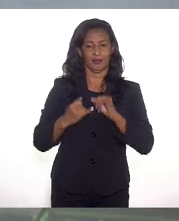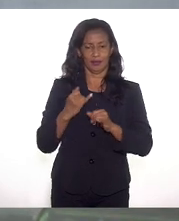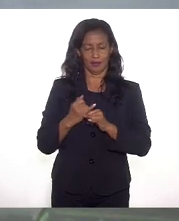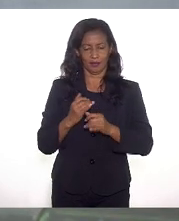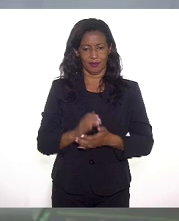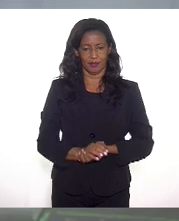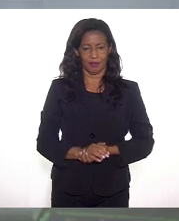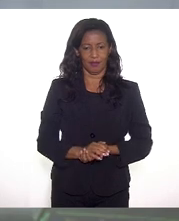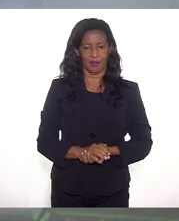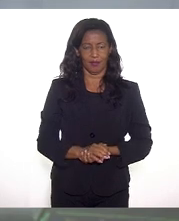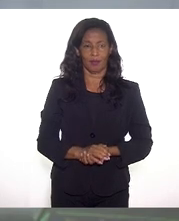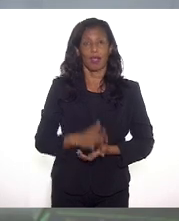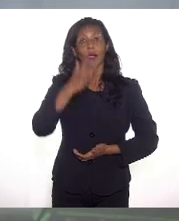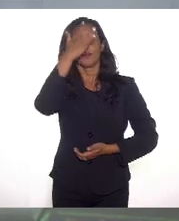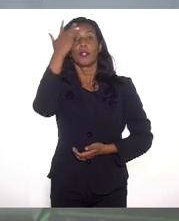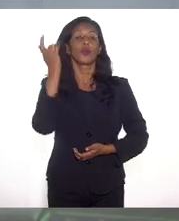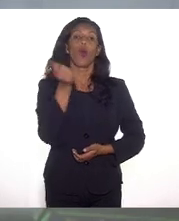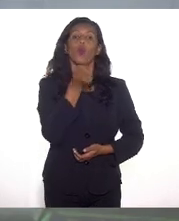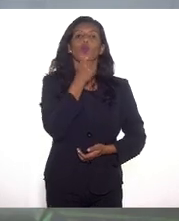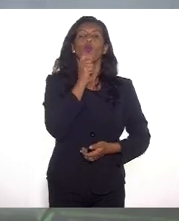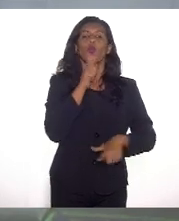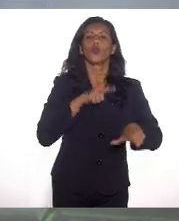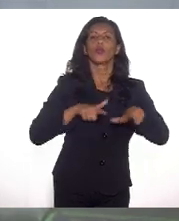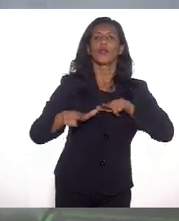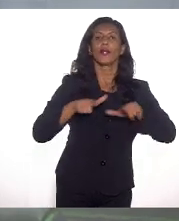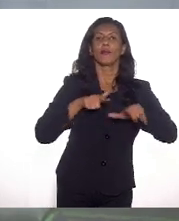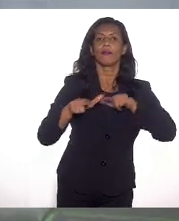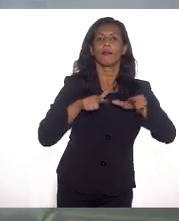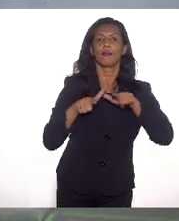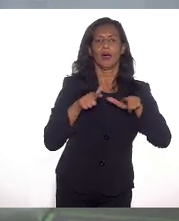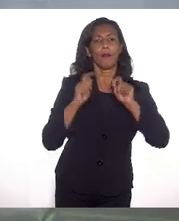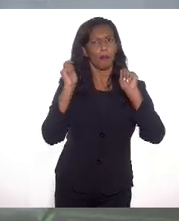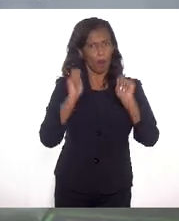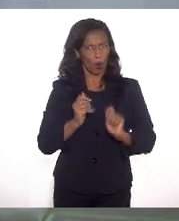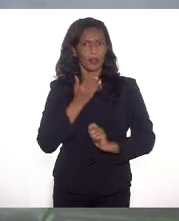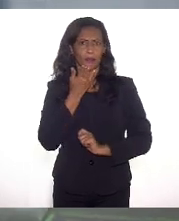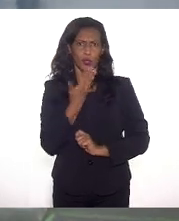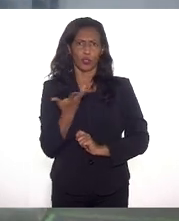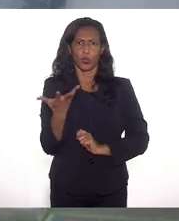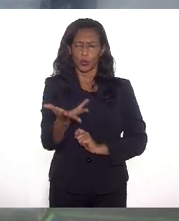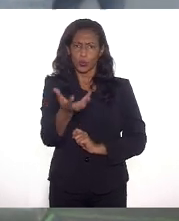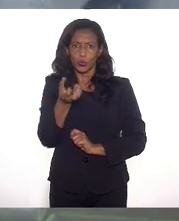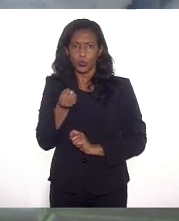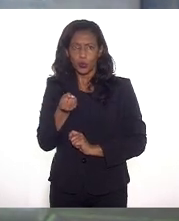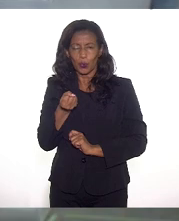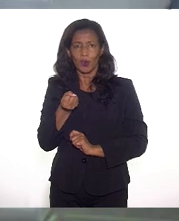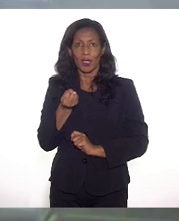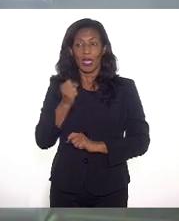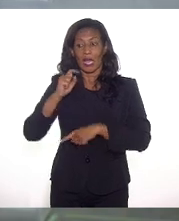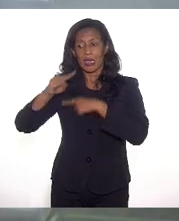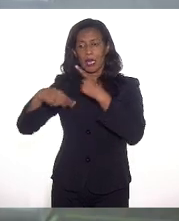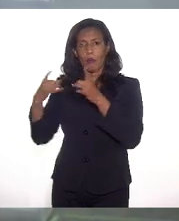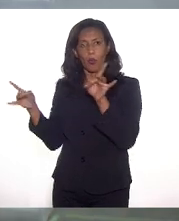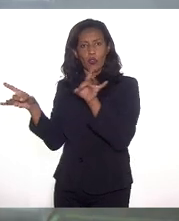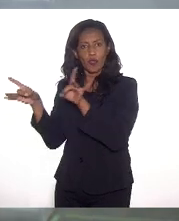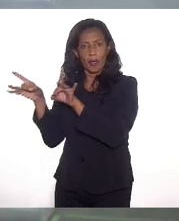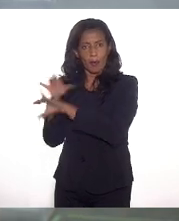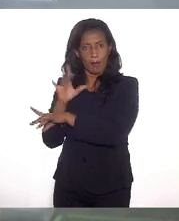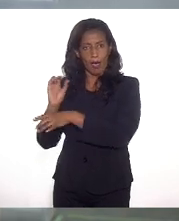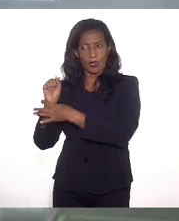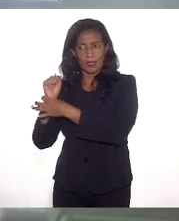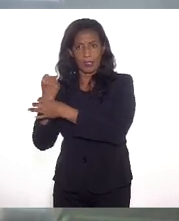Os nossos desempregados podem solicitar o benefício posterior à última parcela do seguro